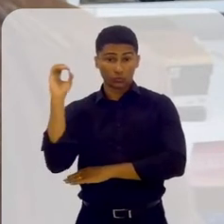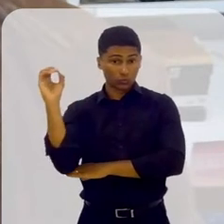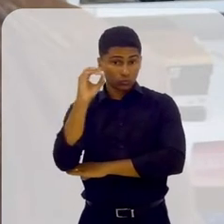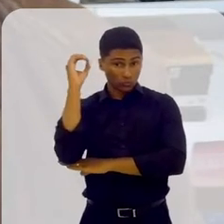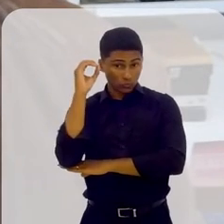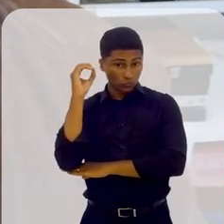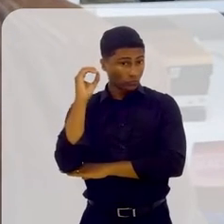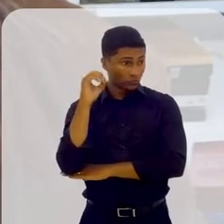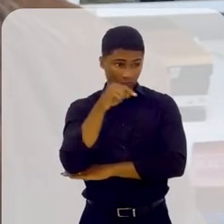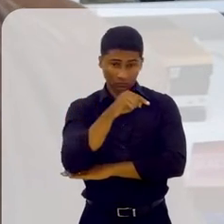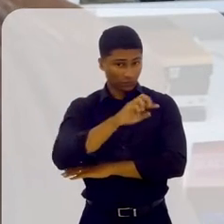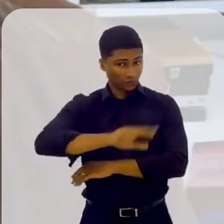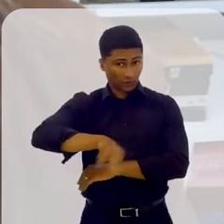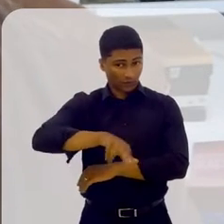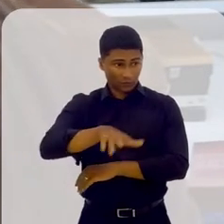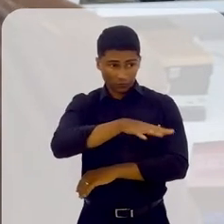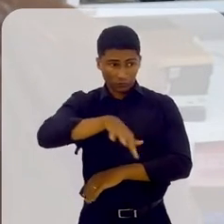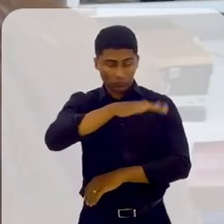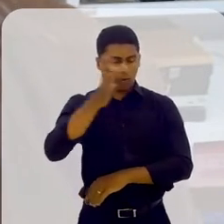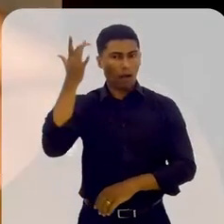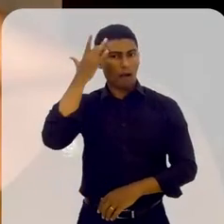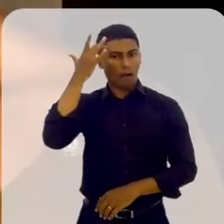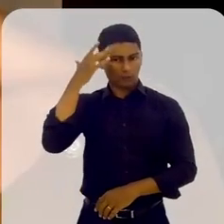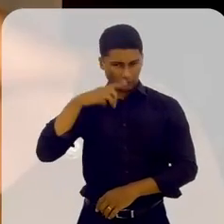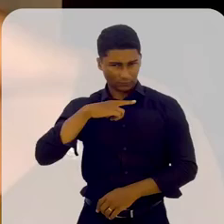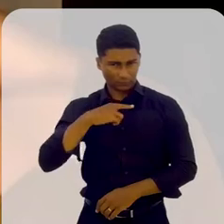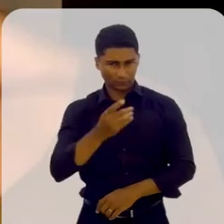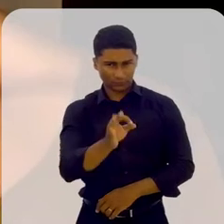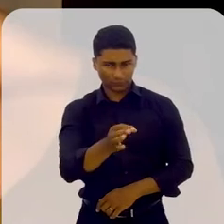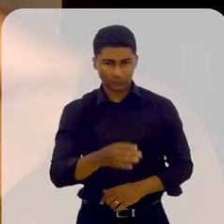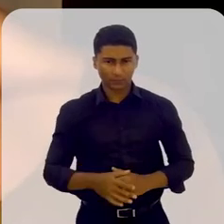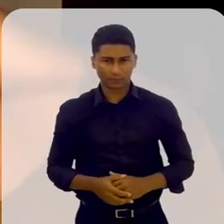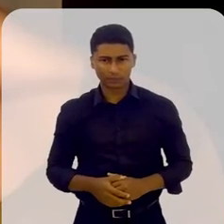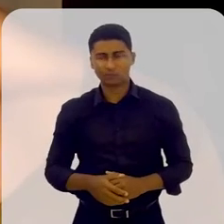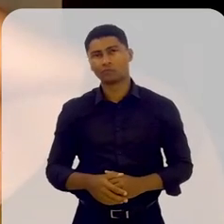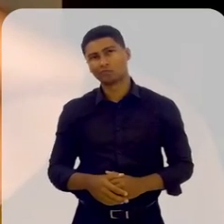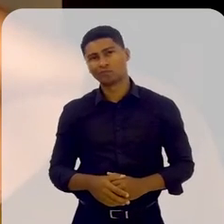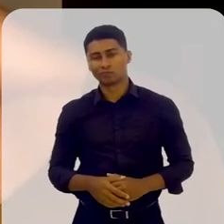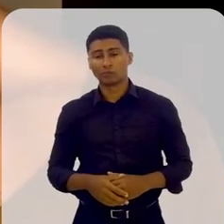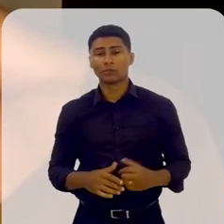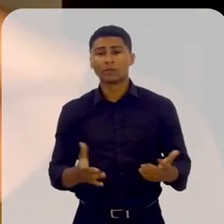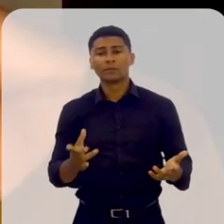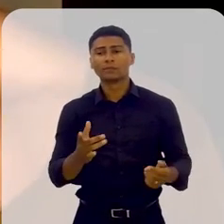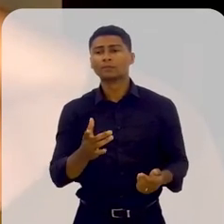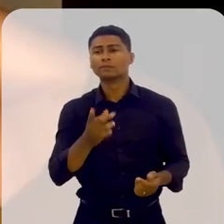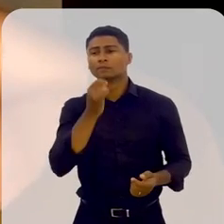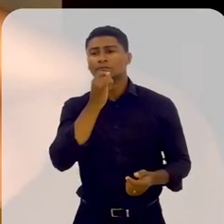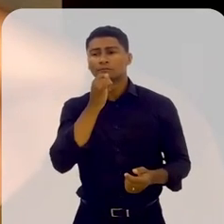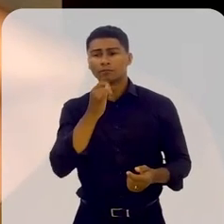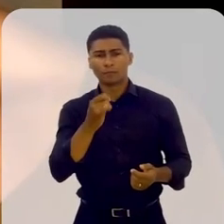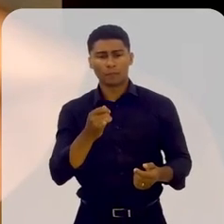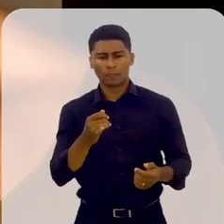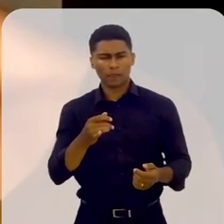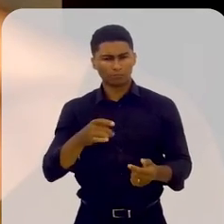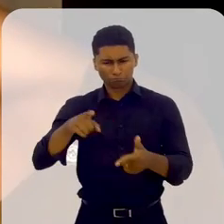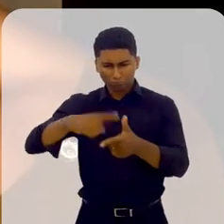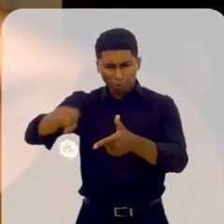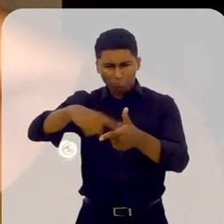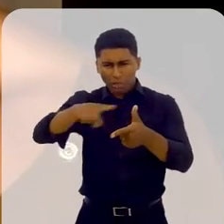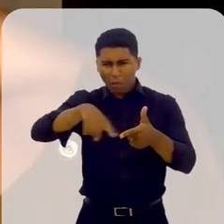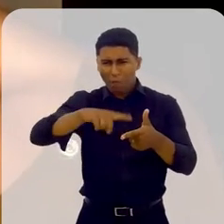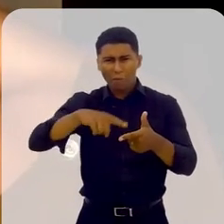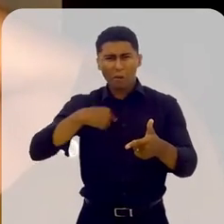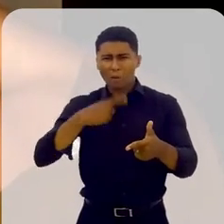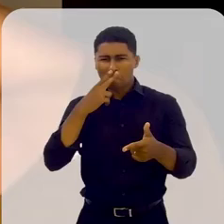explícito. Muito mais consciência, não é isso? Tem uma questão muito prática, né? Como é que você trata um problema que você não reconhece que